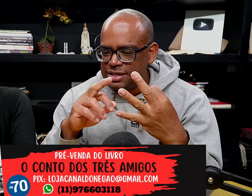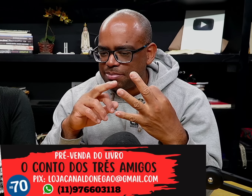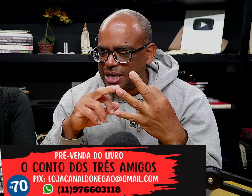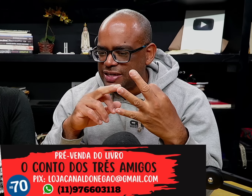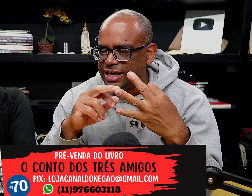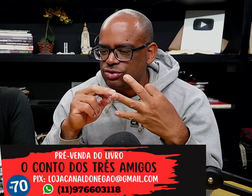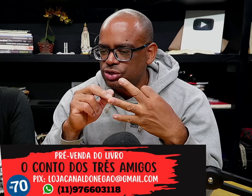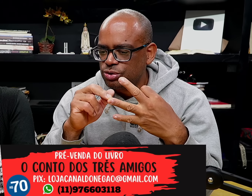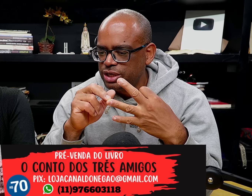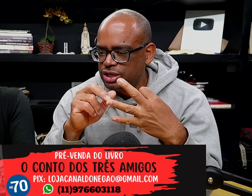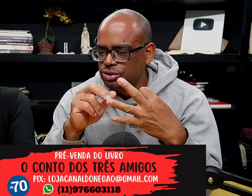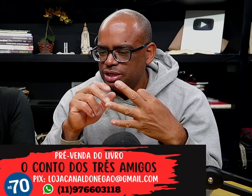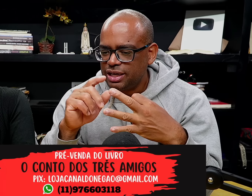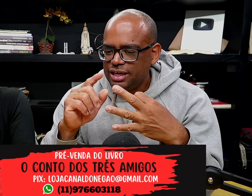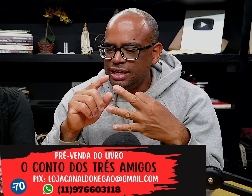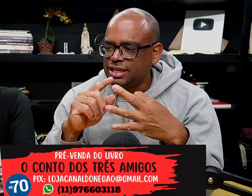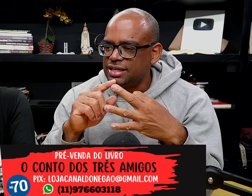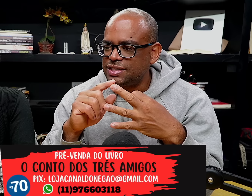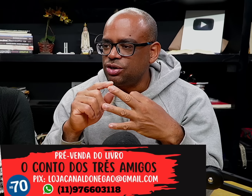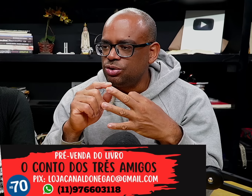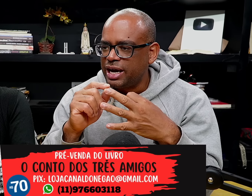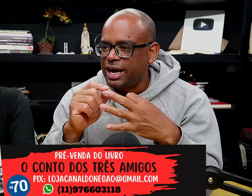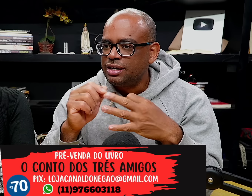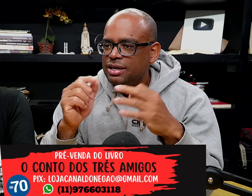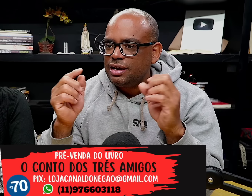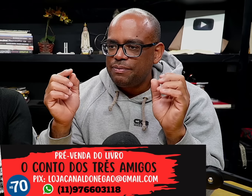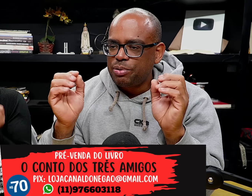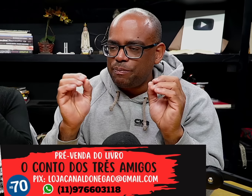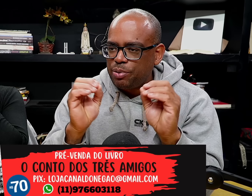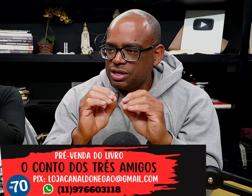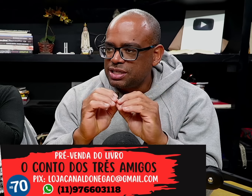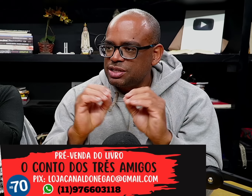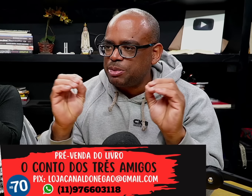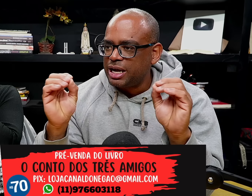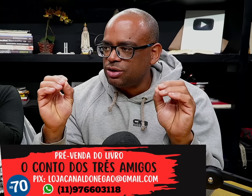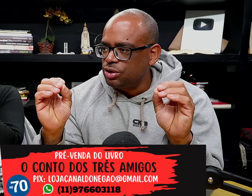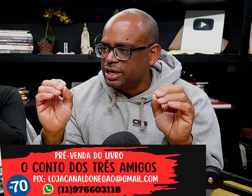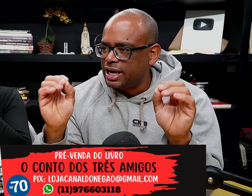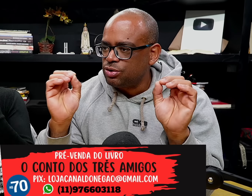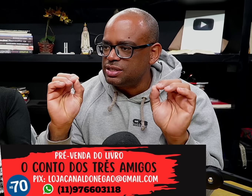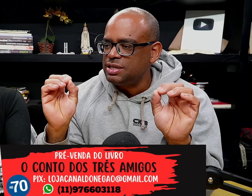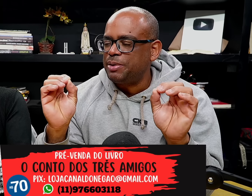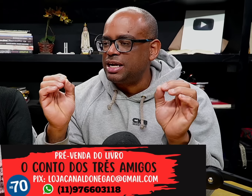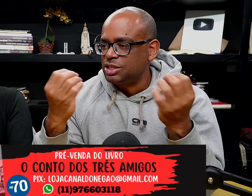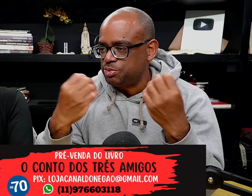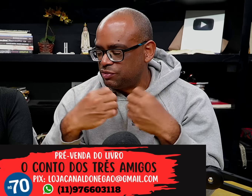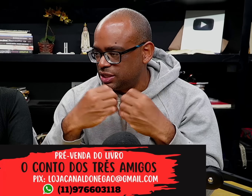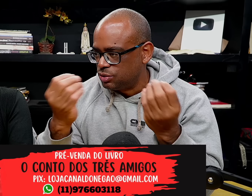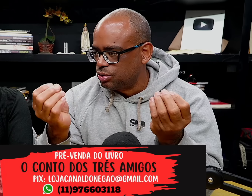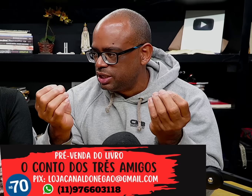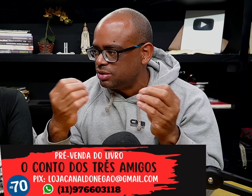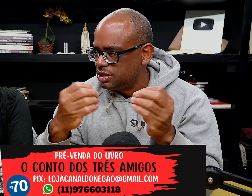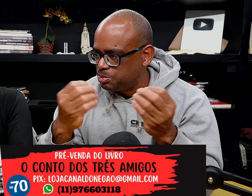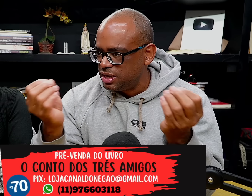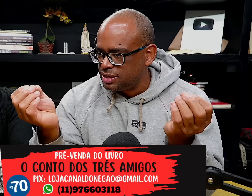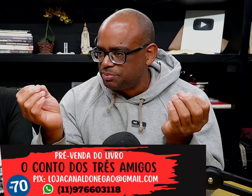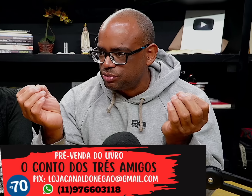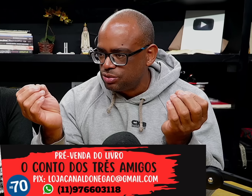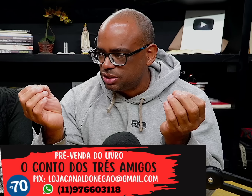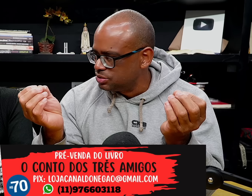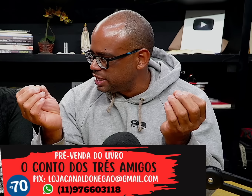experiência baseada no seu currículo e em terceiro lugar propostas para colocar coisas em práticas porque você tem um currículo e